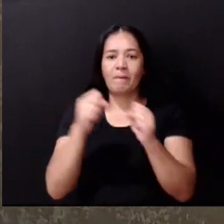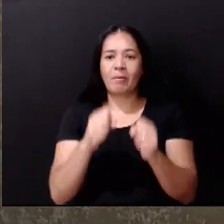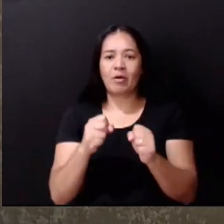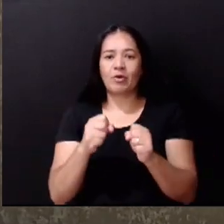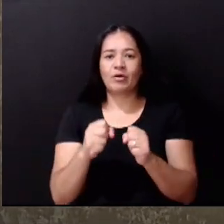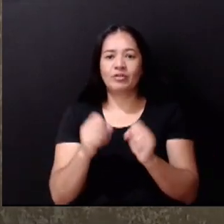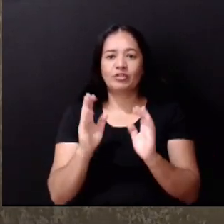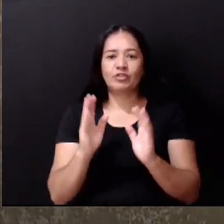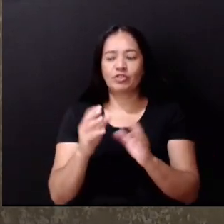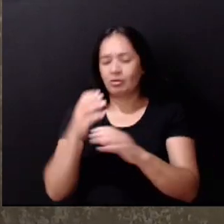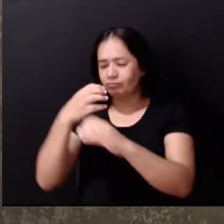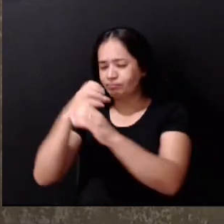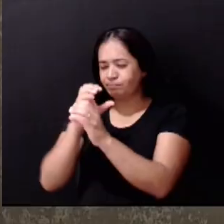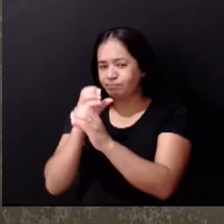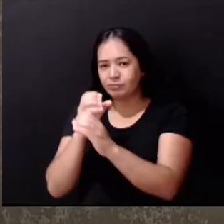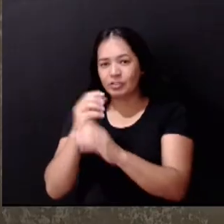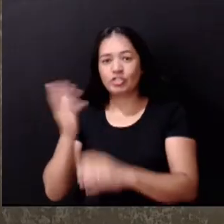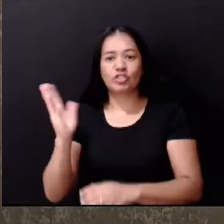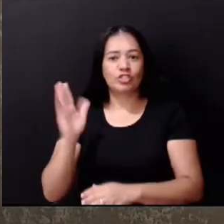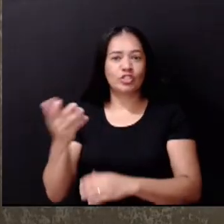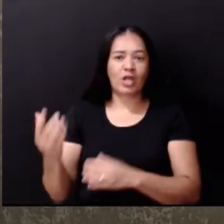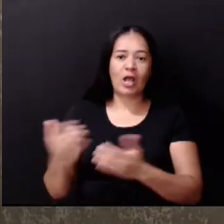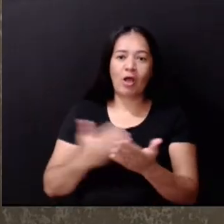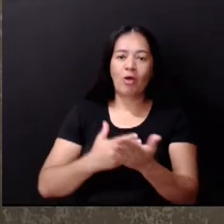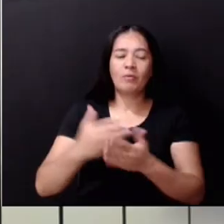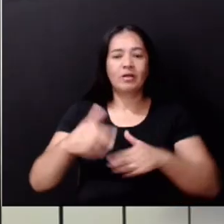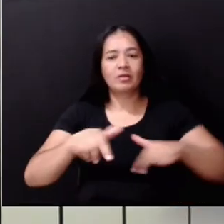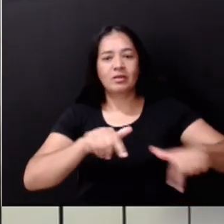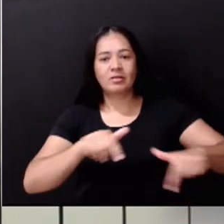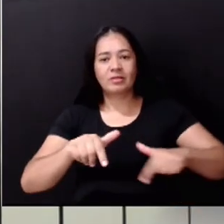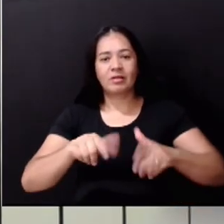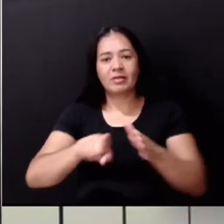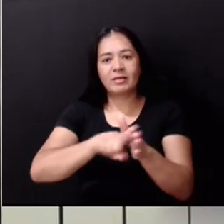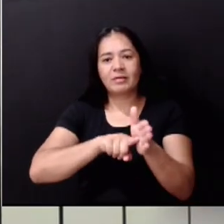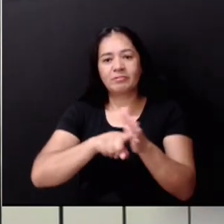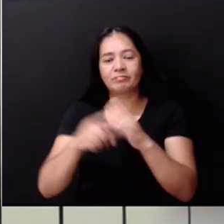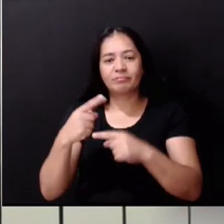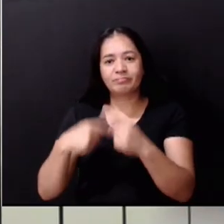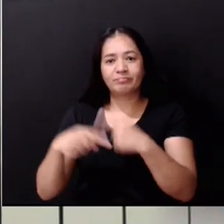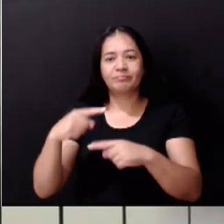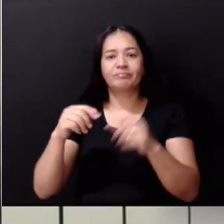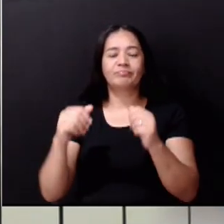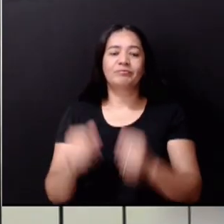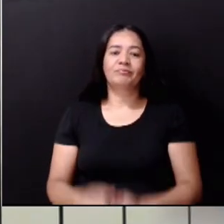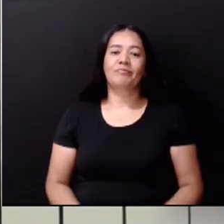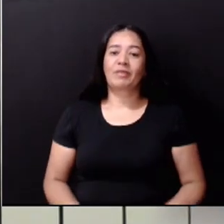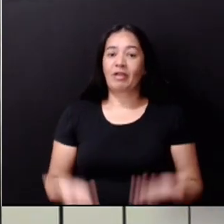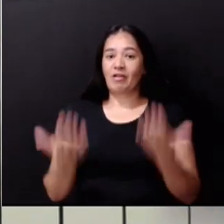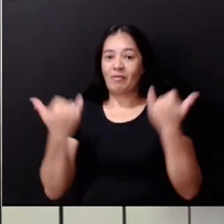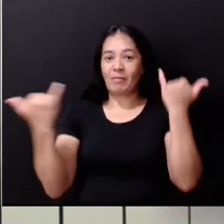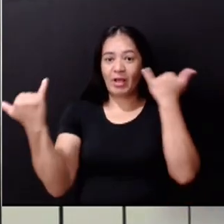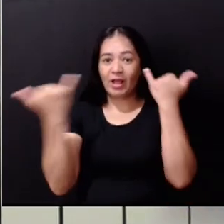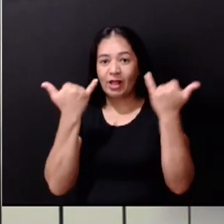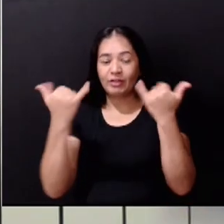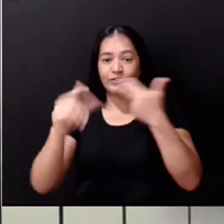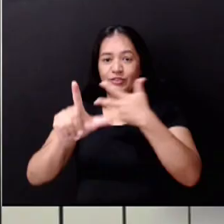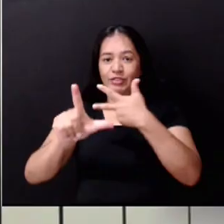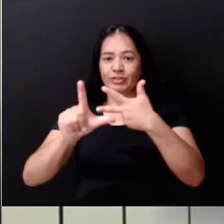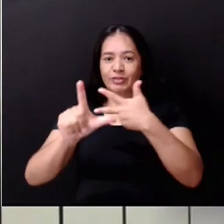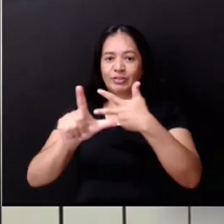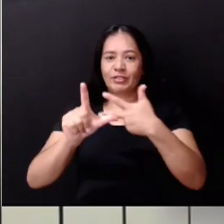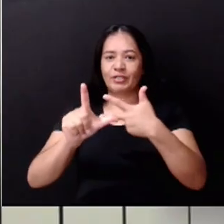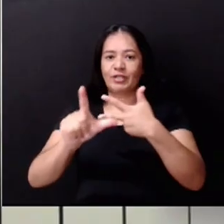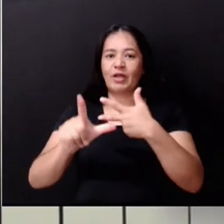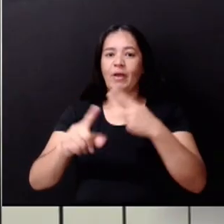vir trabalhar, né, e desenvolver essa pesquisa conjunta. E vamos com as notícias do Legislativo, porque a Câmara Municipal